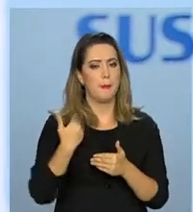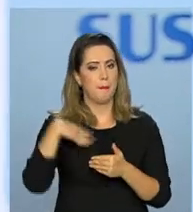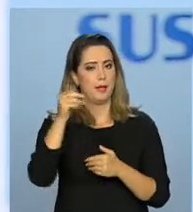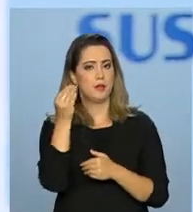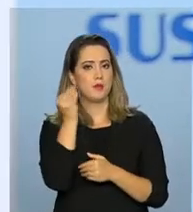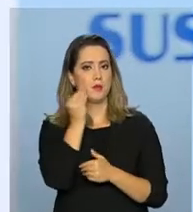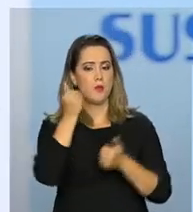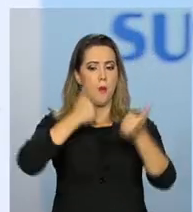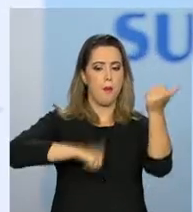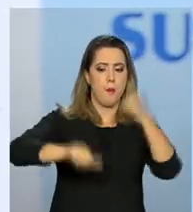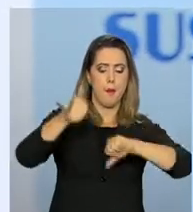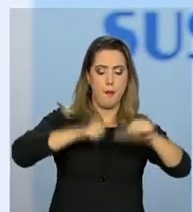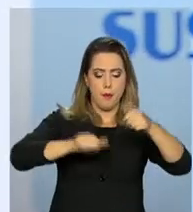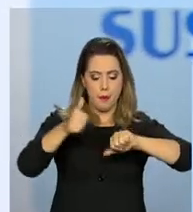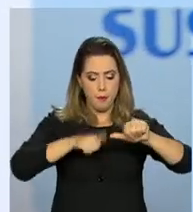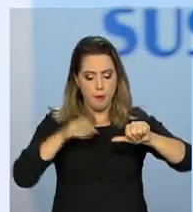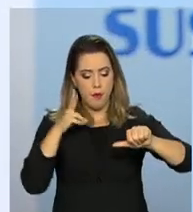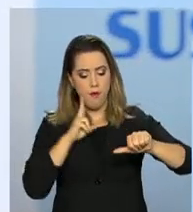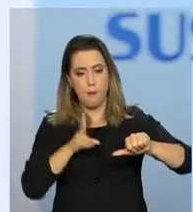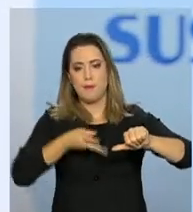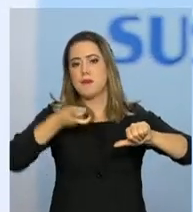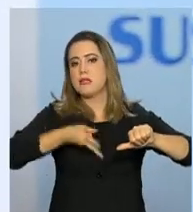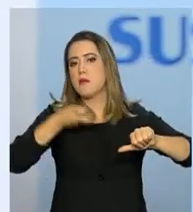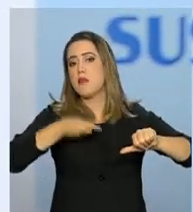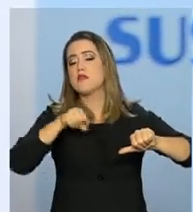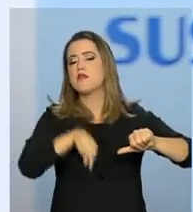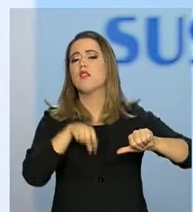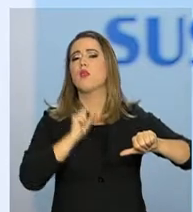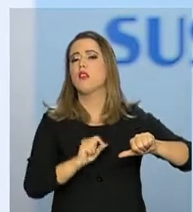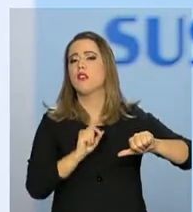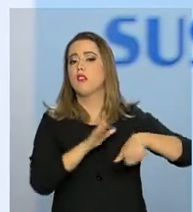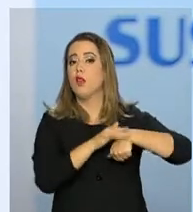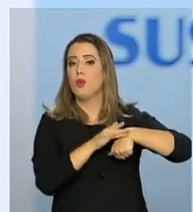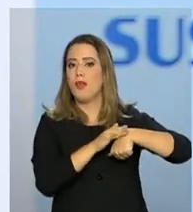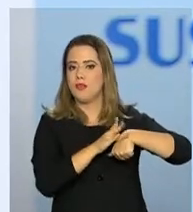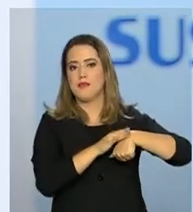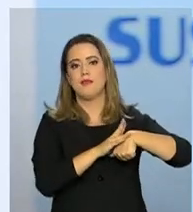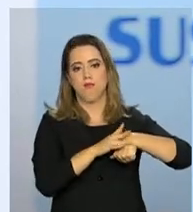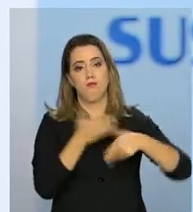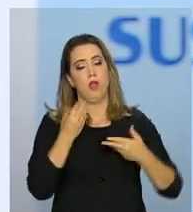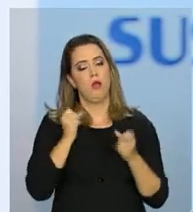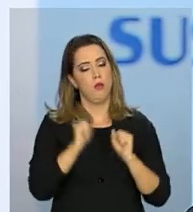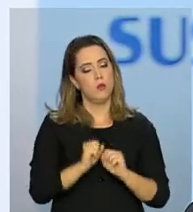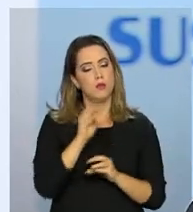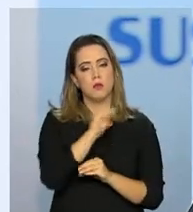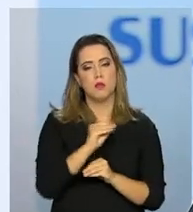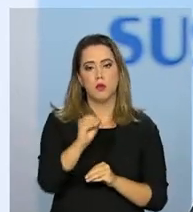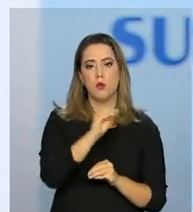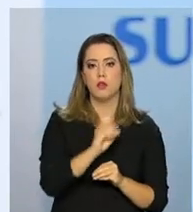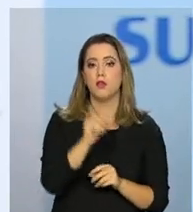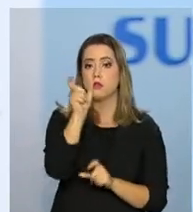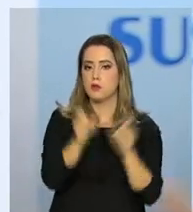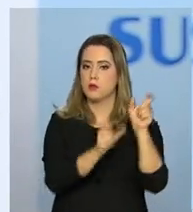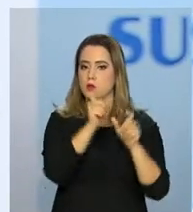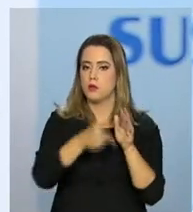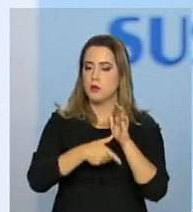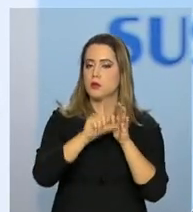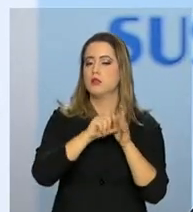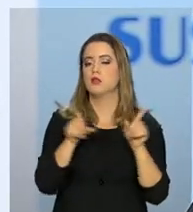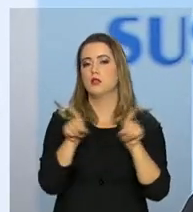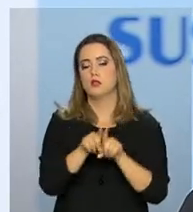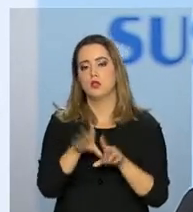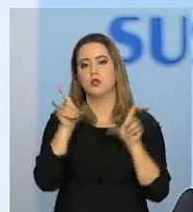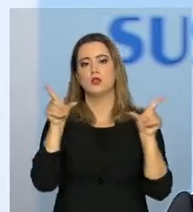aumentar os casos identificados e permitir ao sistema de saúde é tratar essas pessoas e diminuir